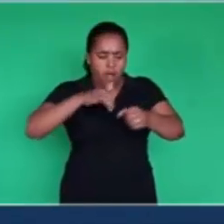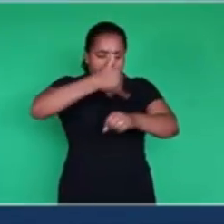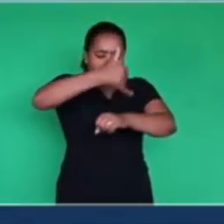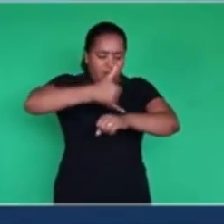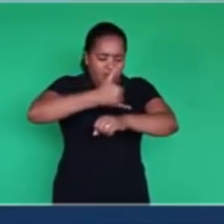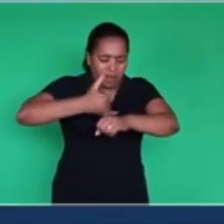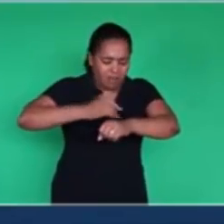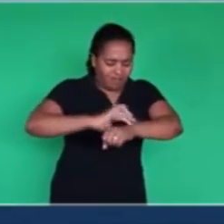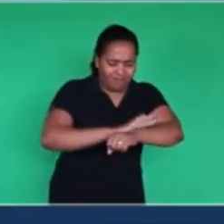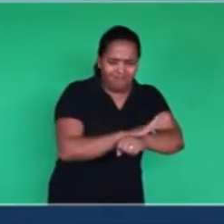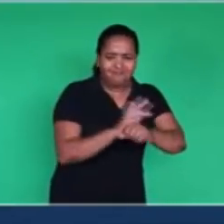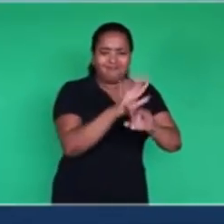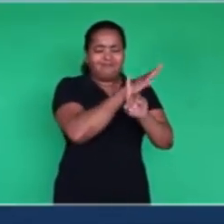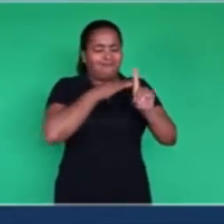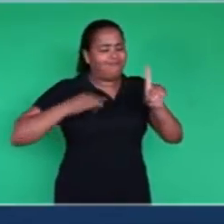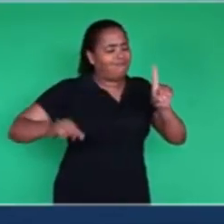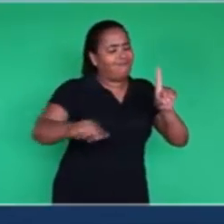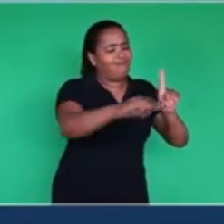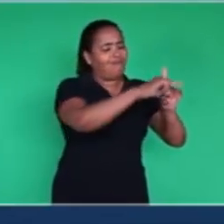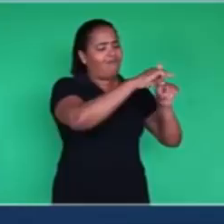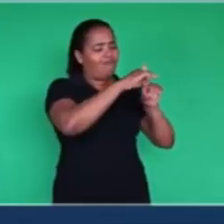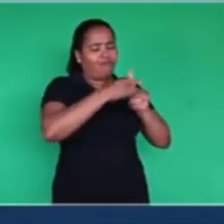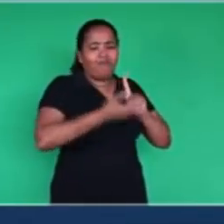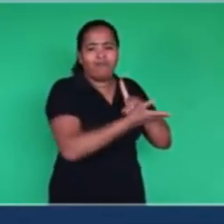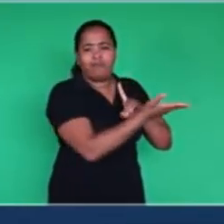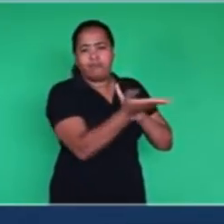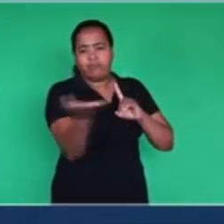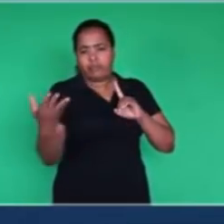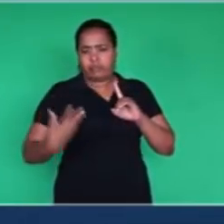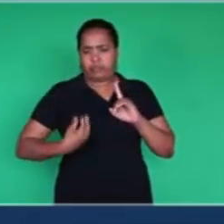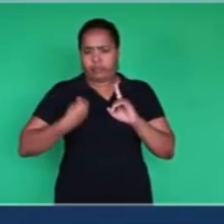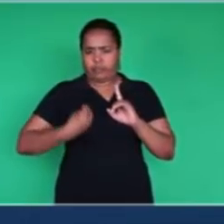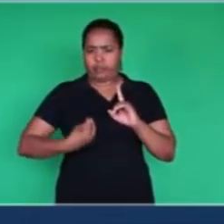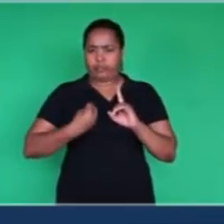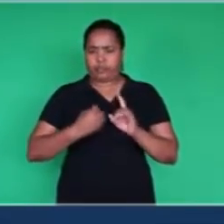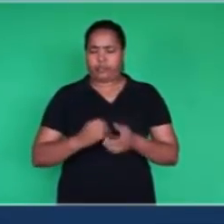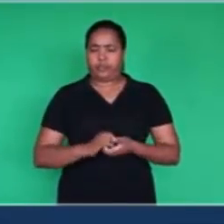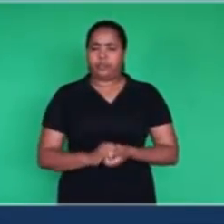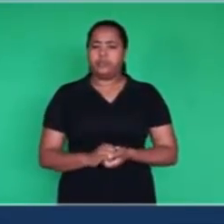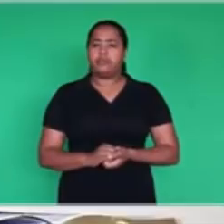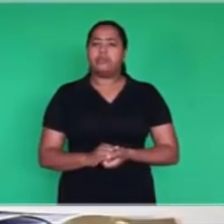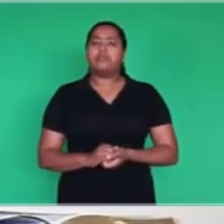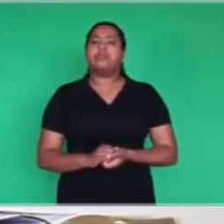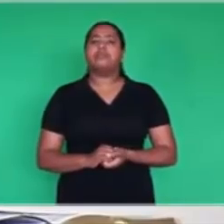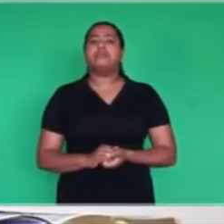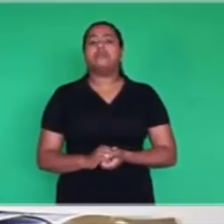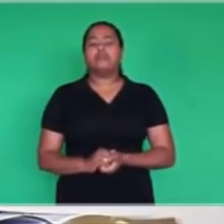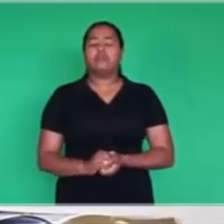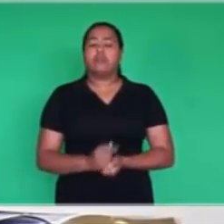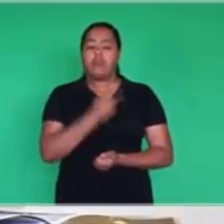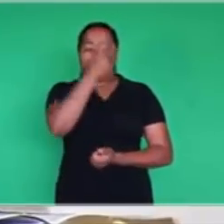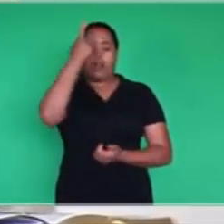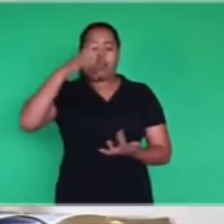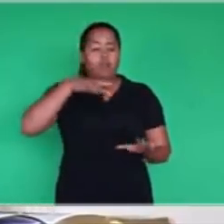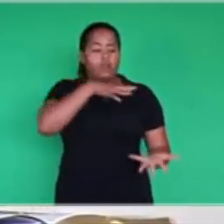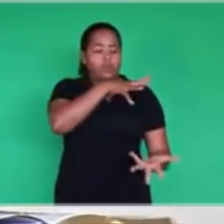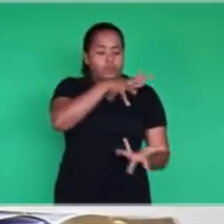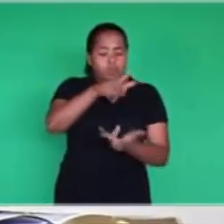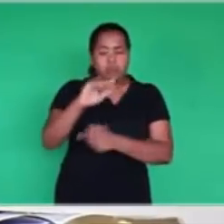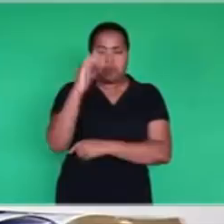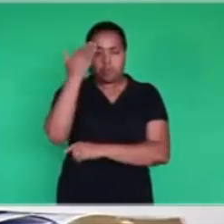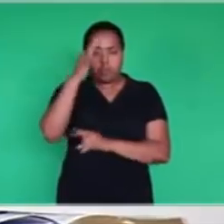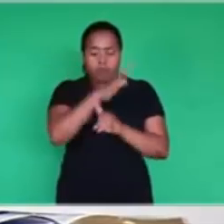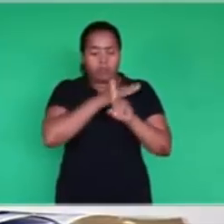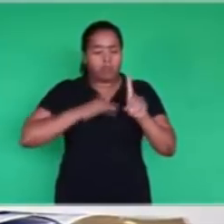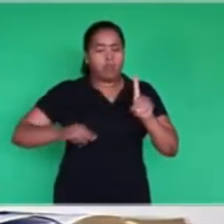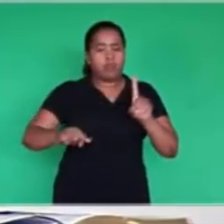que sacrifiquei por vós. O mundo vai entender que o sacrifício de Jesus vai